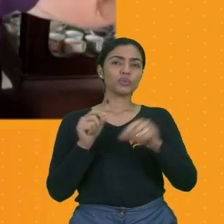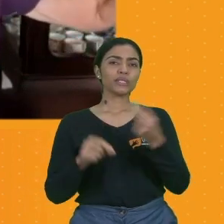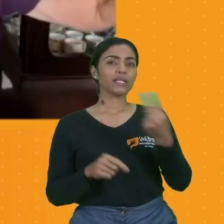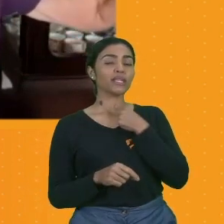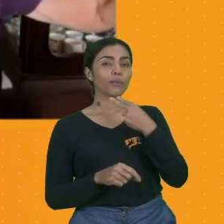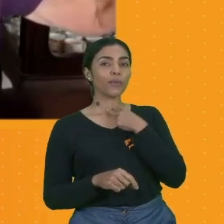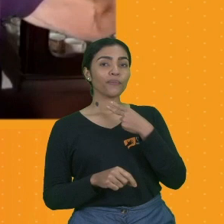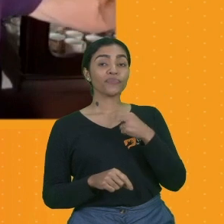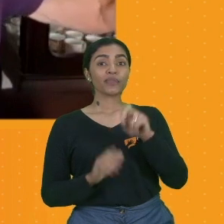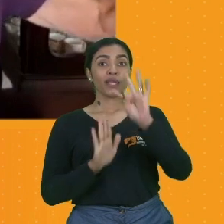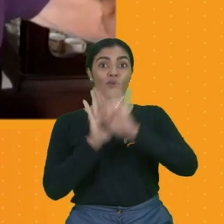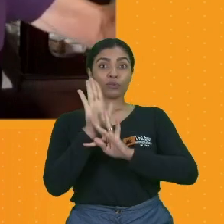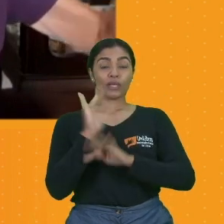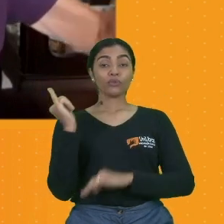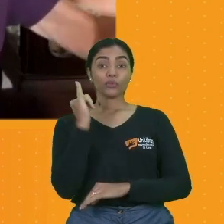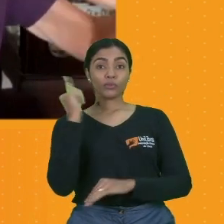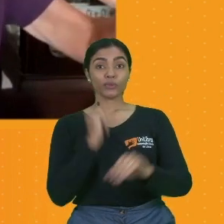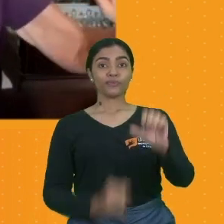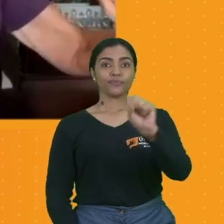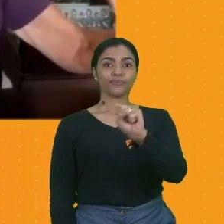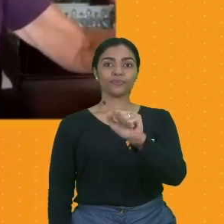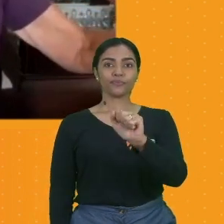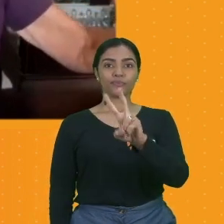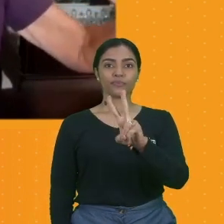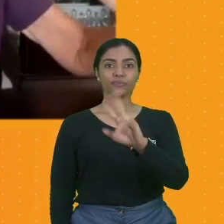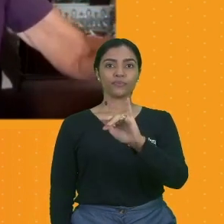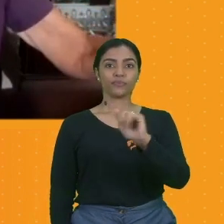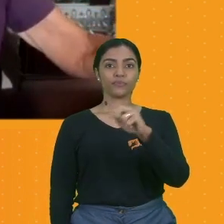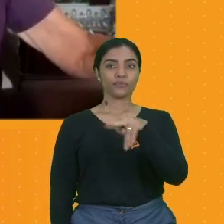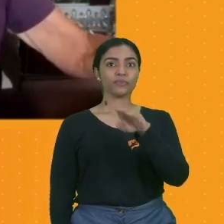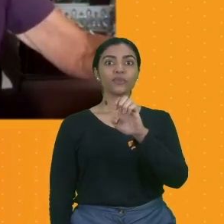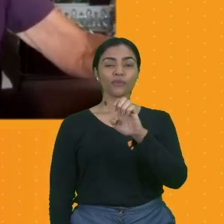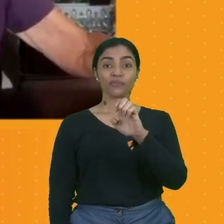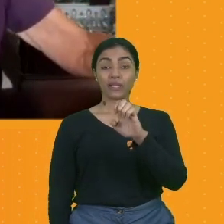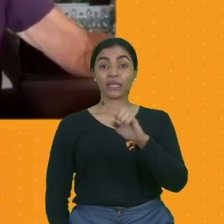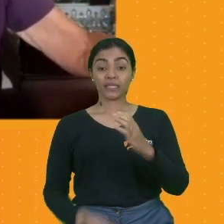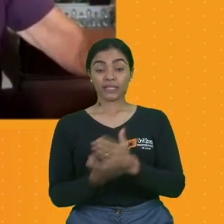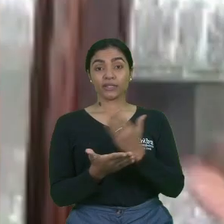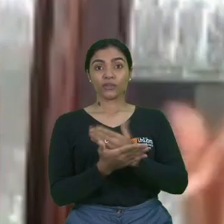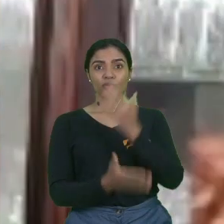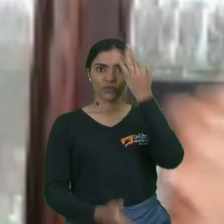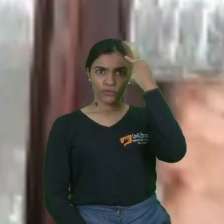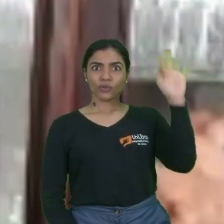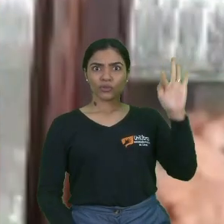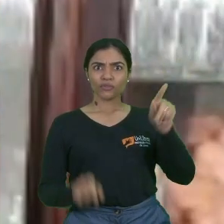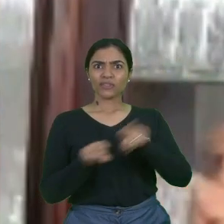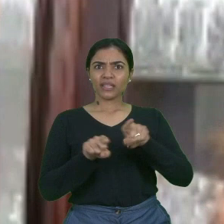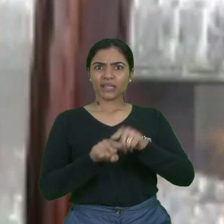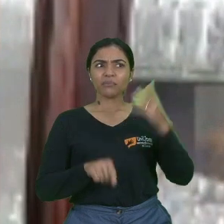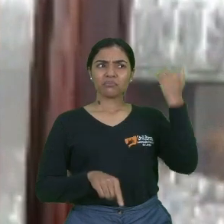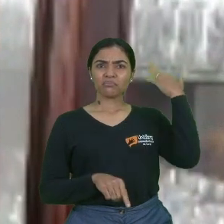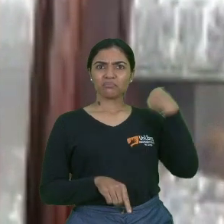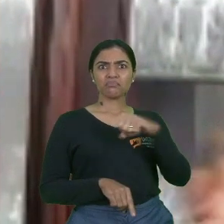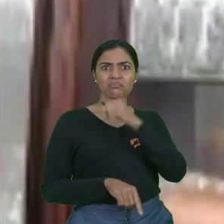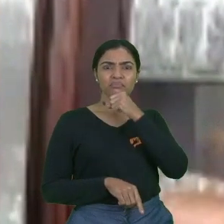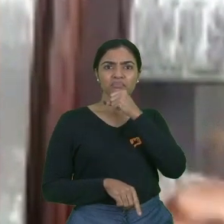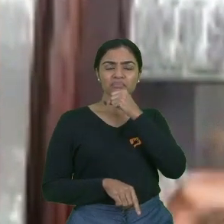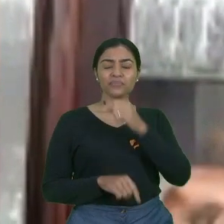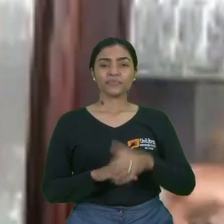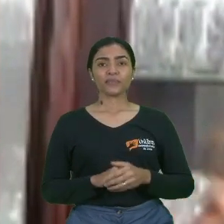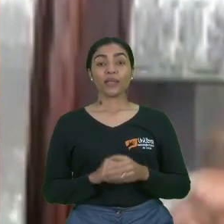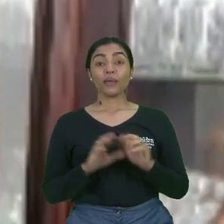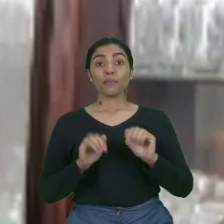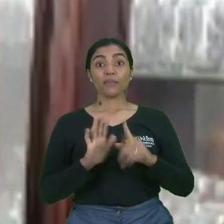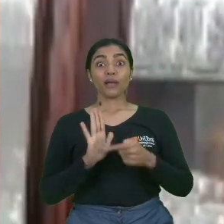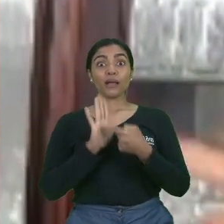símbolo o que é problema no livro de filosofia gostaria muito bom também aqui mas que mostra o que é um problema o problema